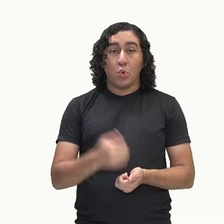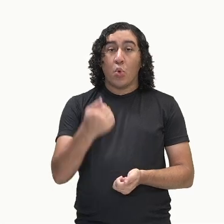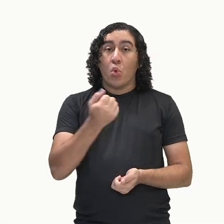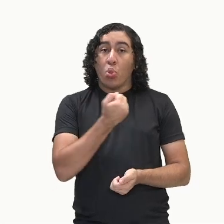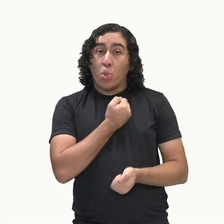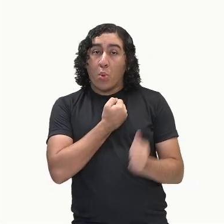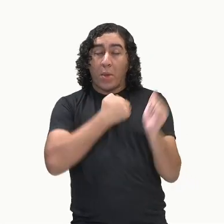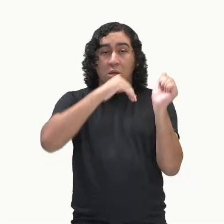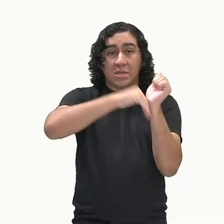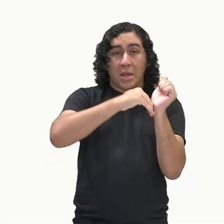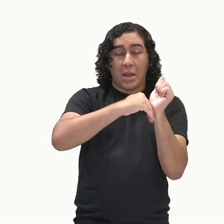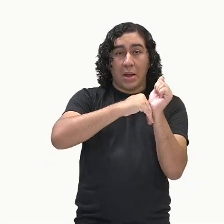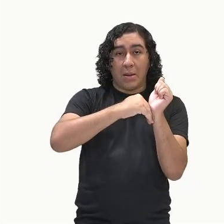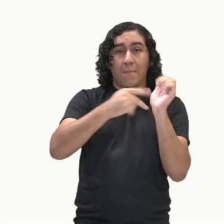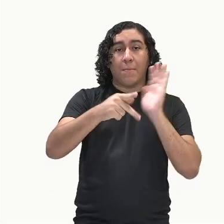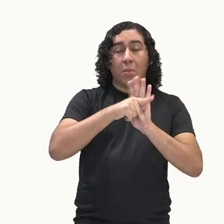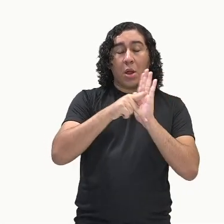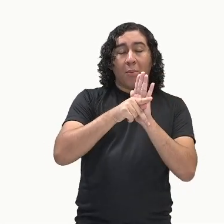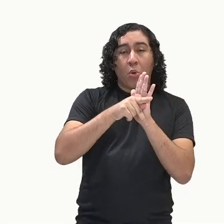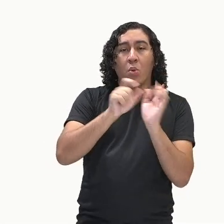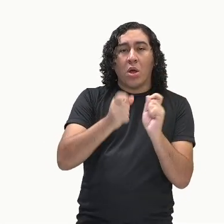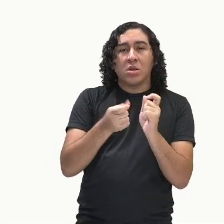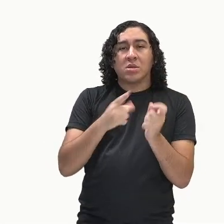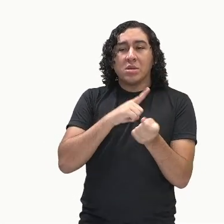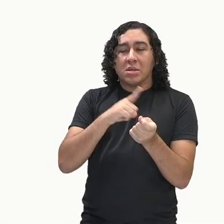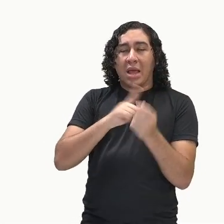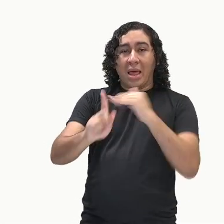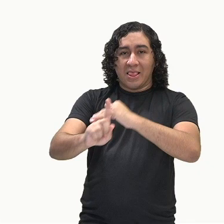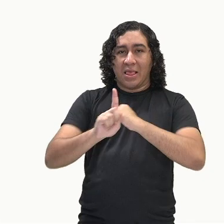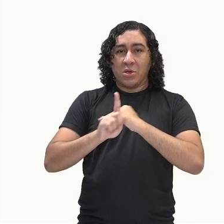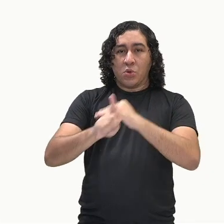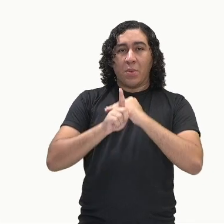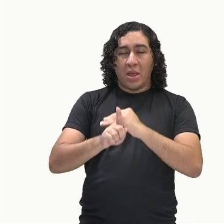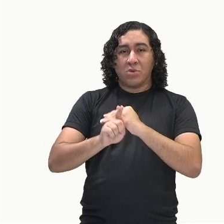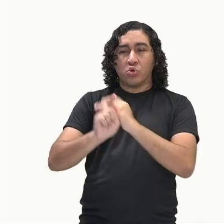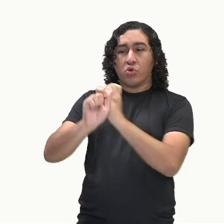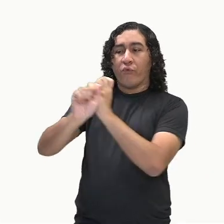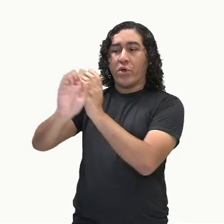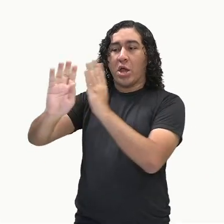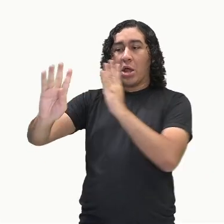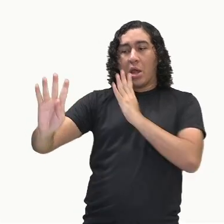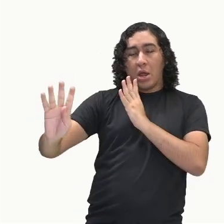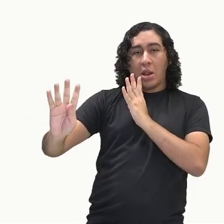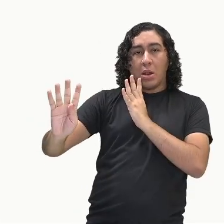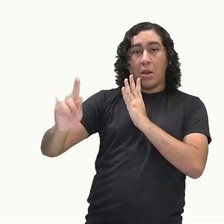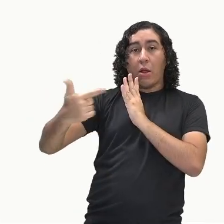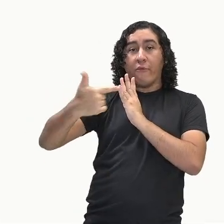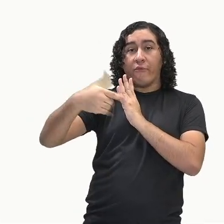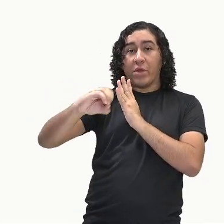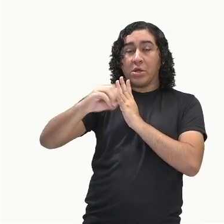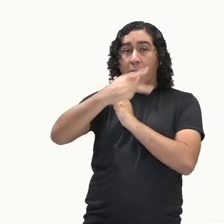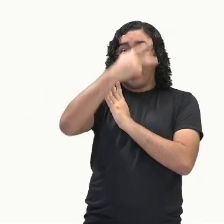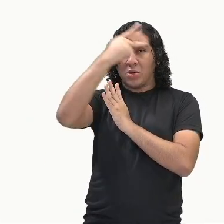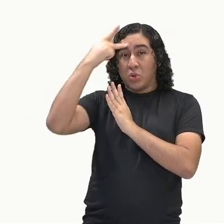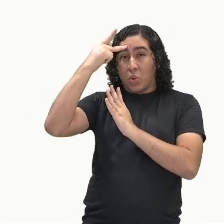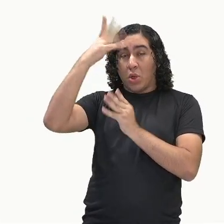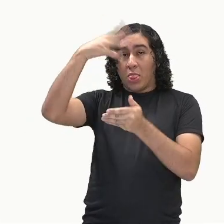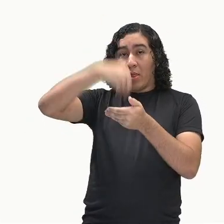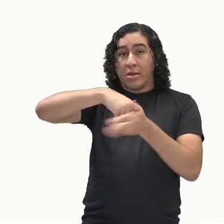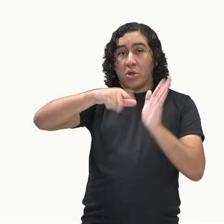Senhas de atendimento foram distribuídas a 20 pessoas em uma